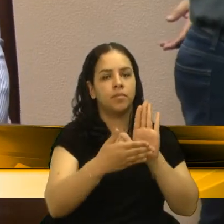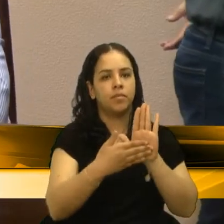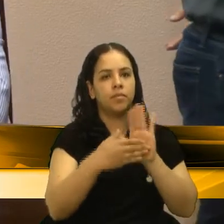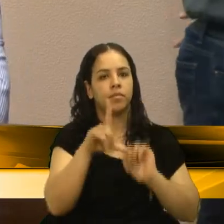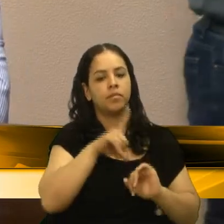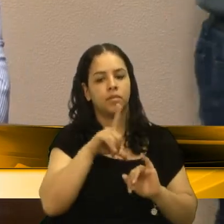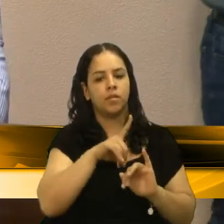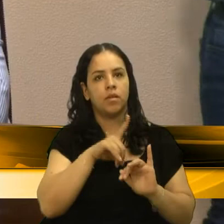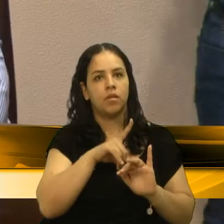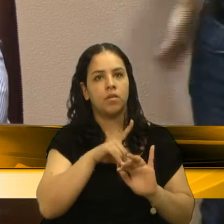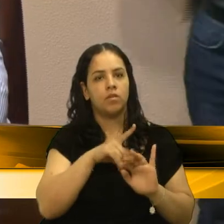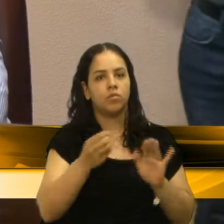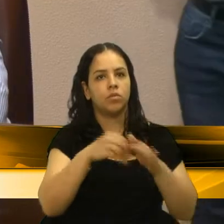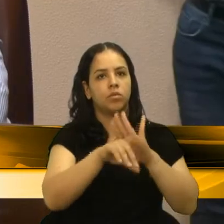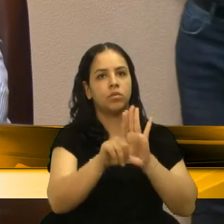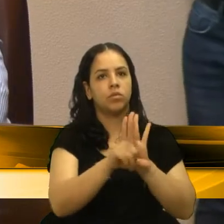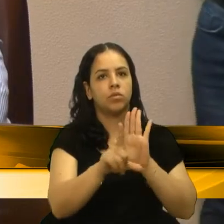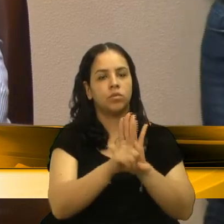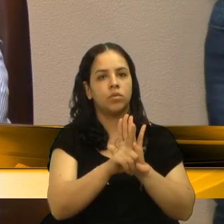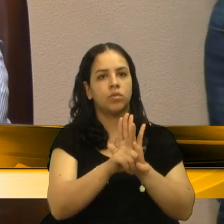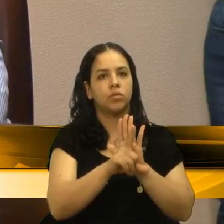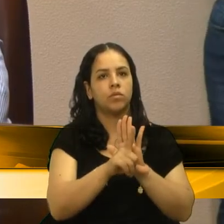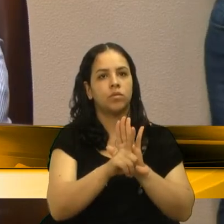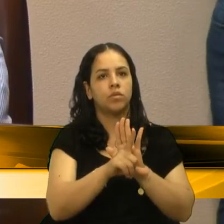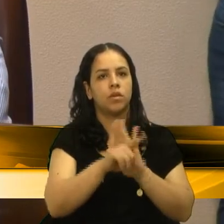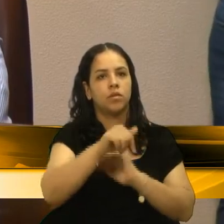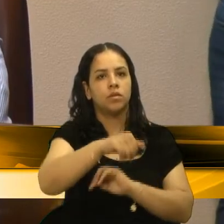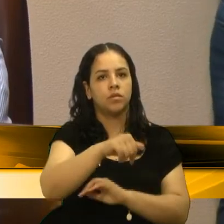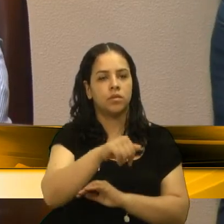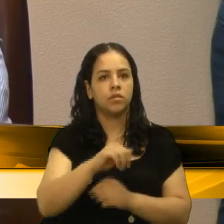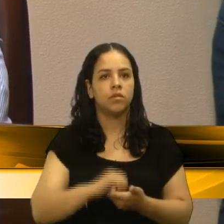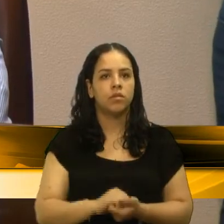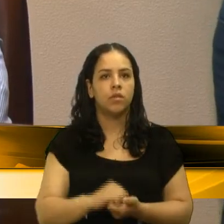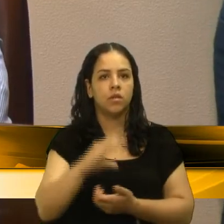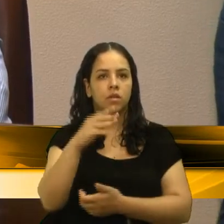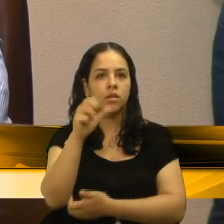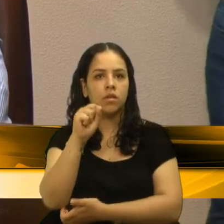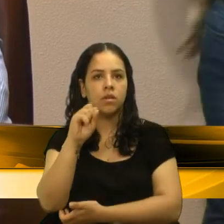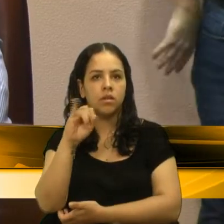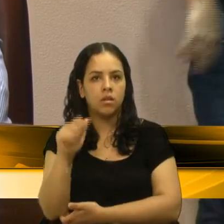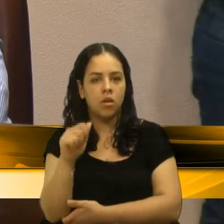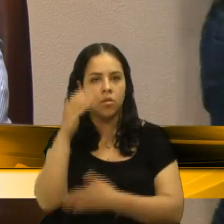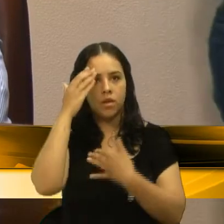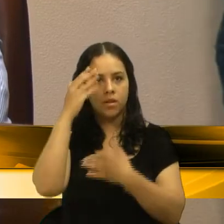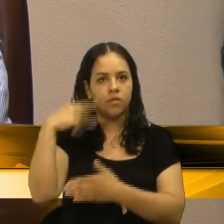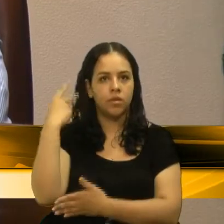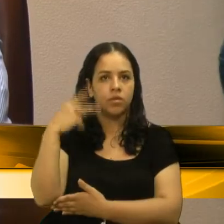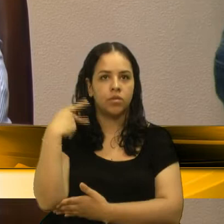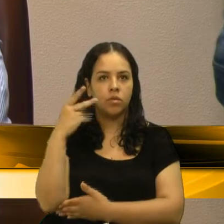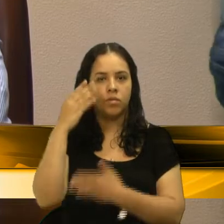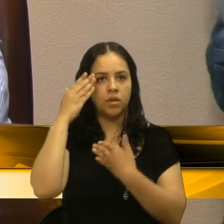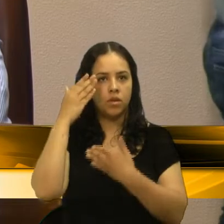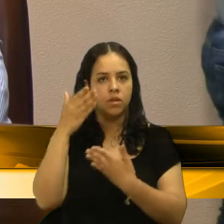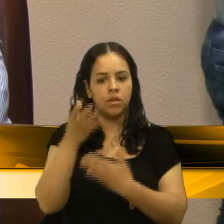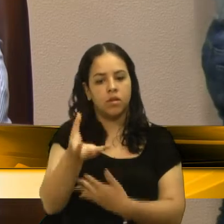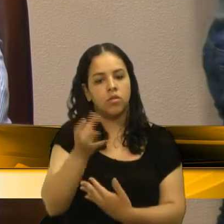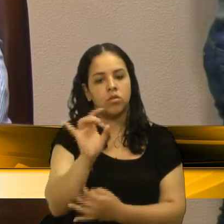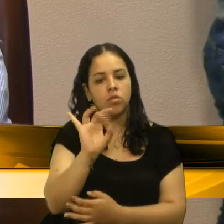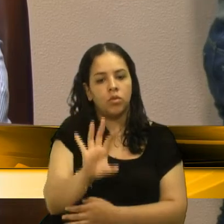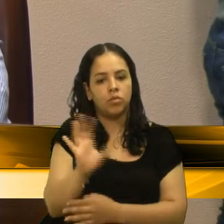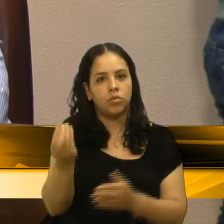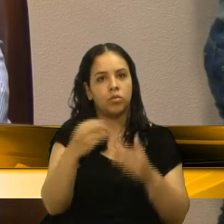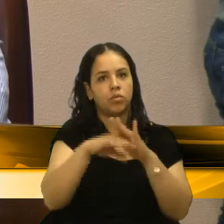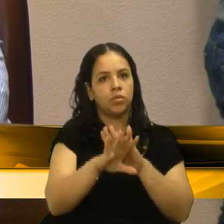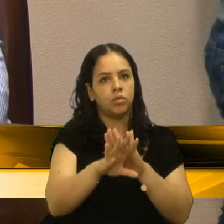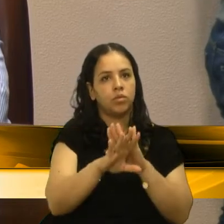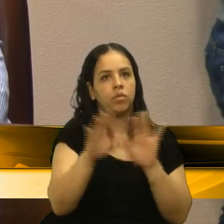tramitação do processo legislativo compete à presidência desse Poder Legislativo. Doutora Cássia, obrigado, vereador. Obrigado, presidente da sessão. Gostaria só de deixar consignado que eu gostaria